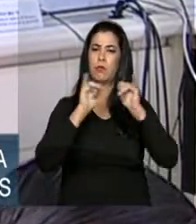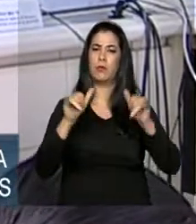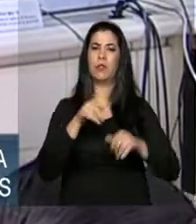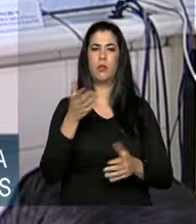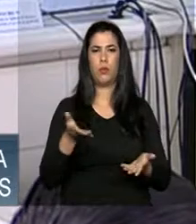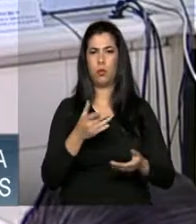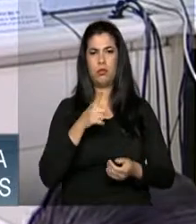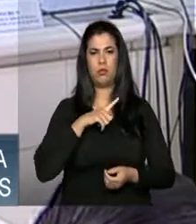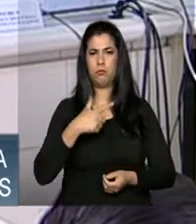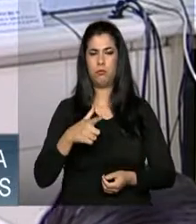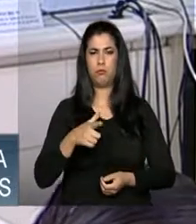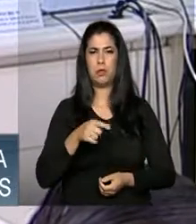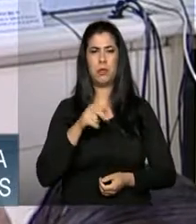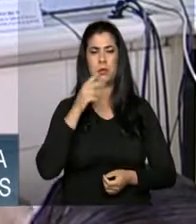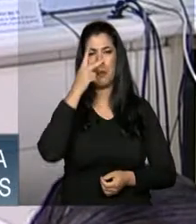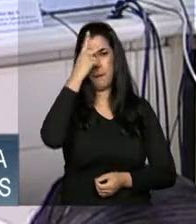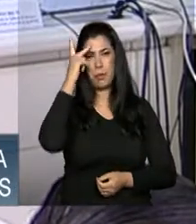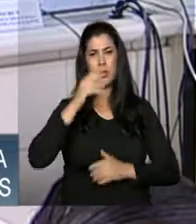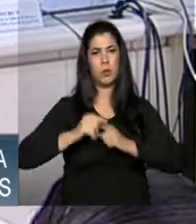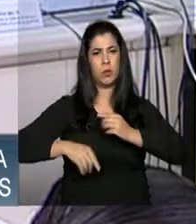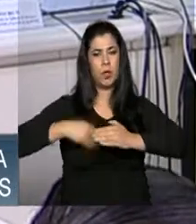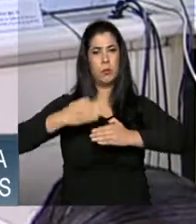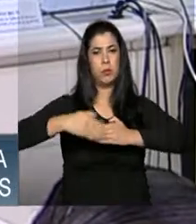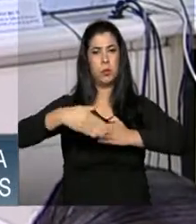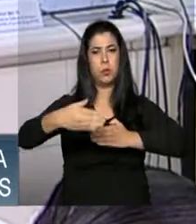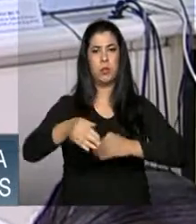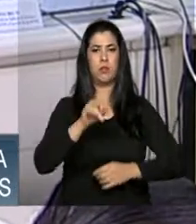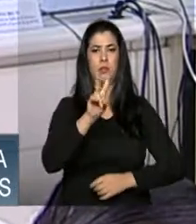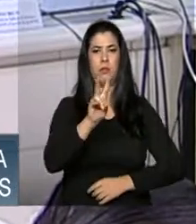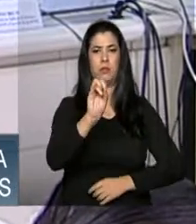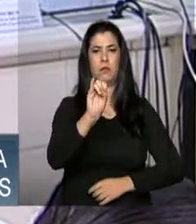Hoje não tem, né? Nenhum que tenha assim uma série, né? Tá.